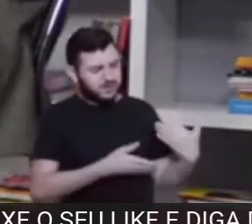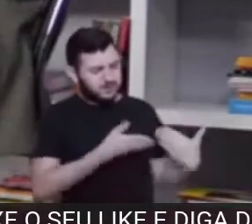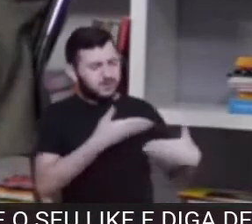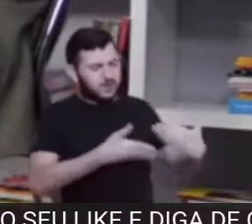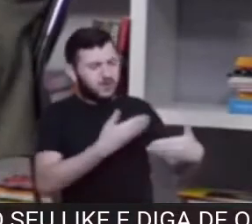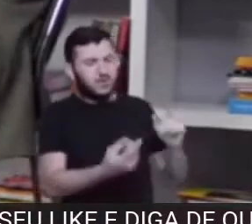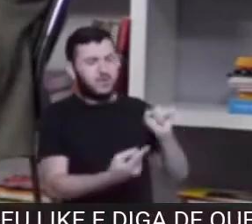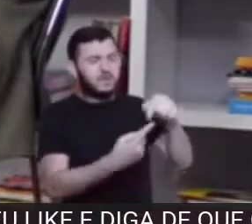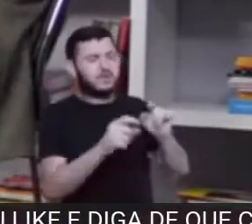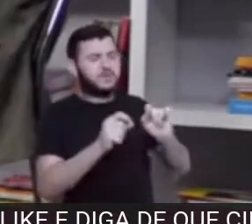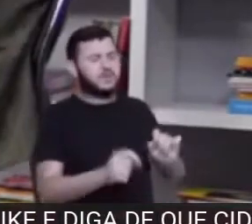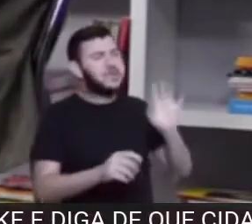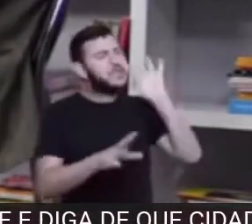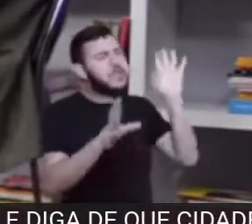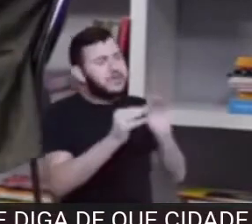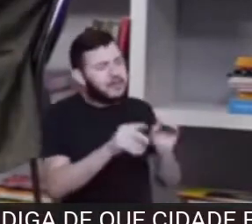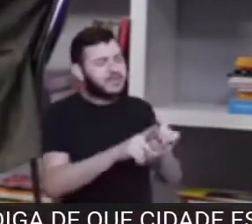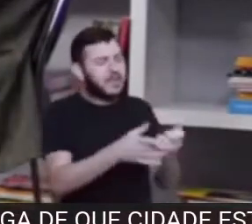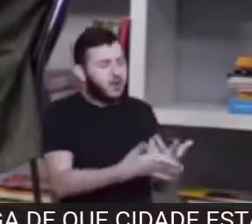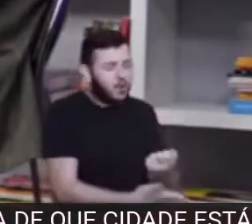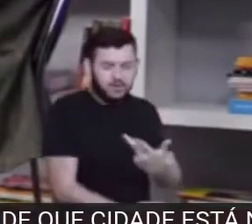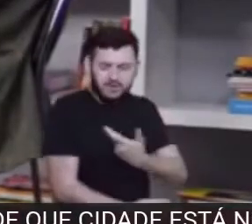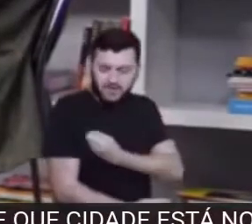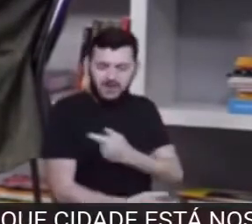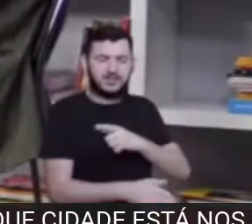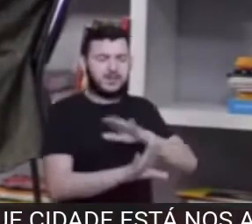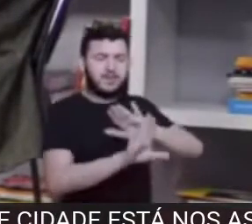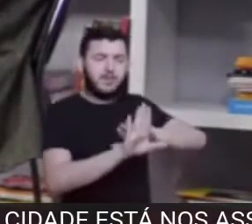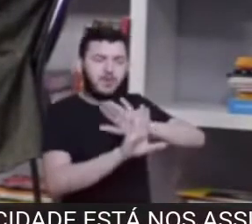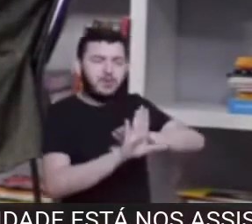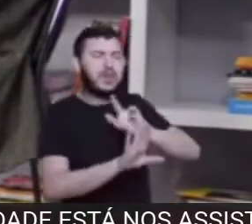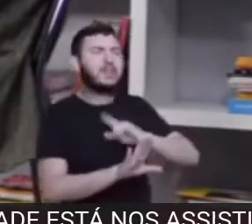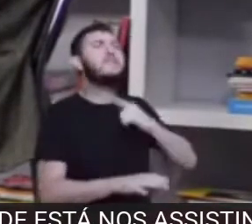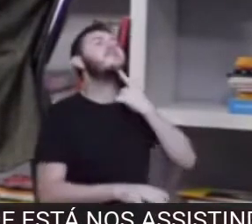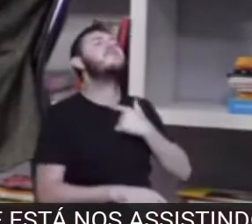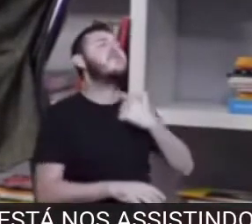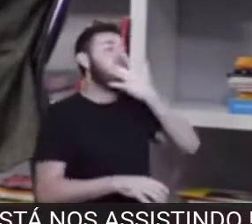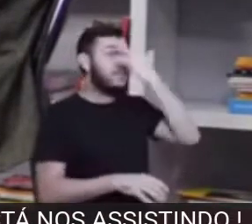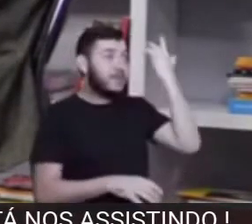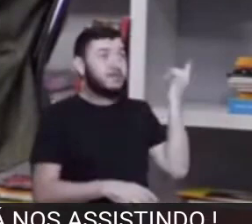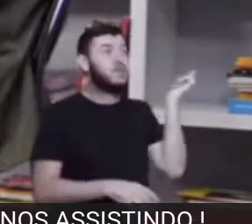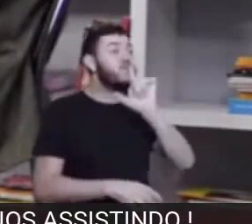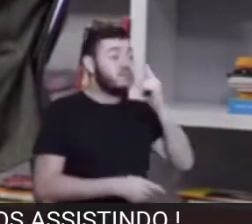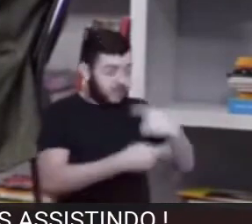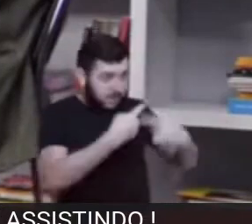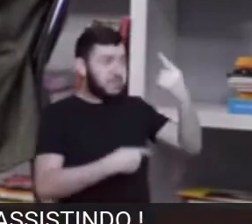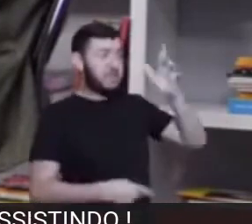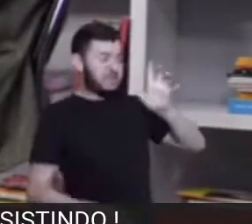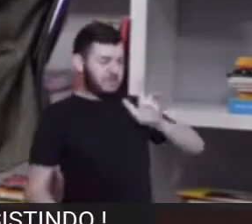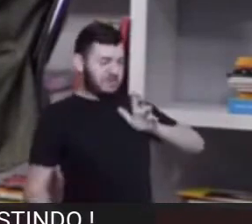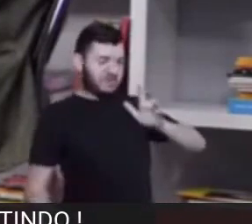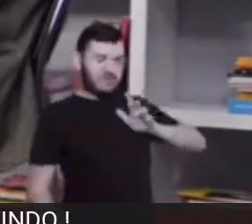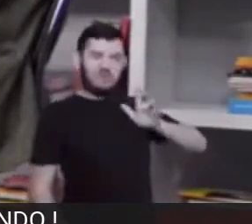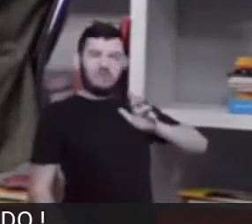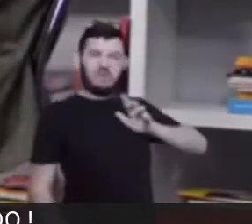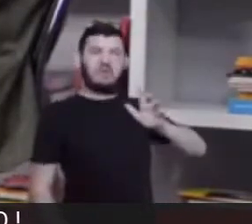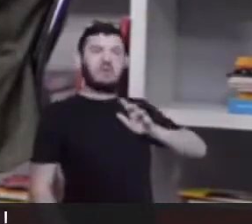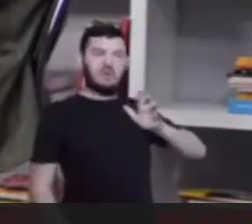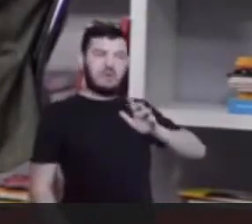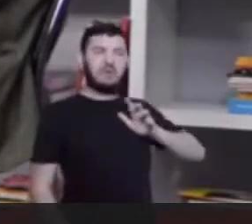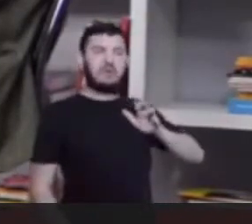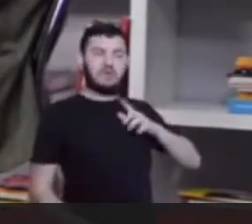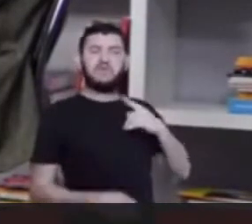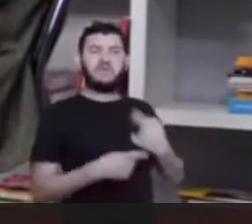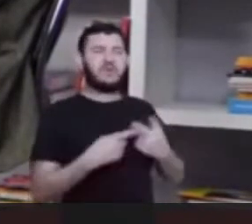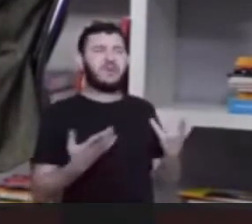não intenção de alguém ficar rico às custas da vacina. Porque não é possível, o desastre que foi para comprar